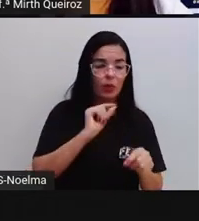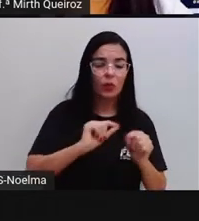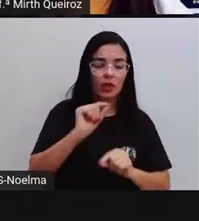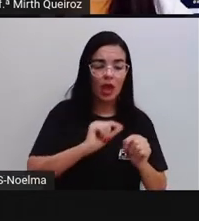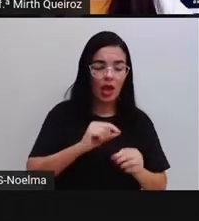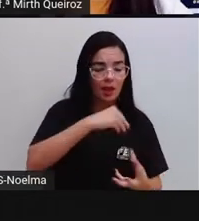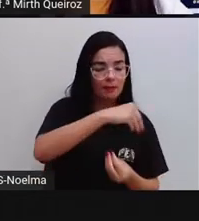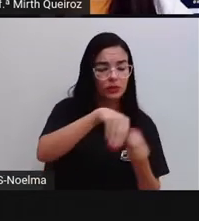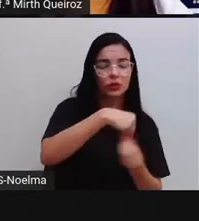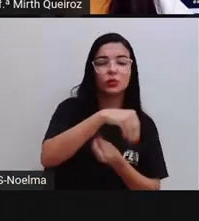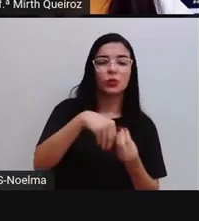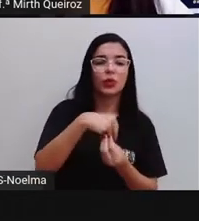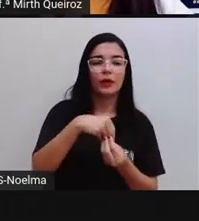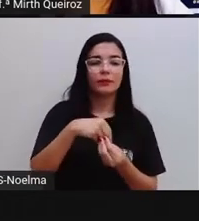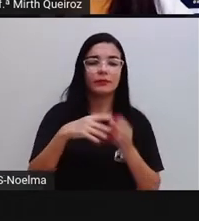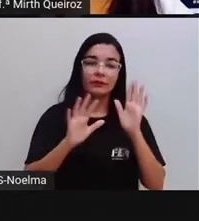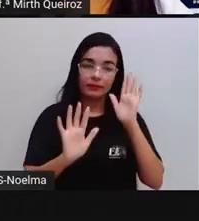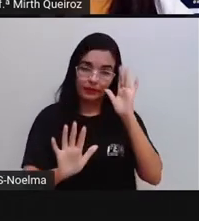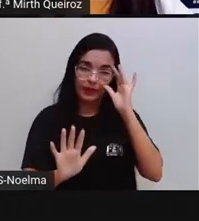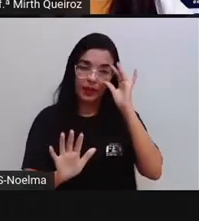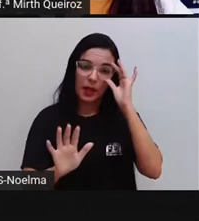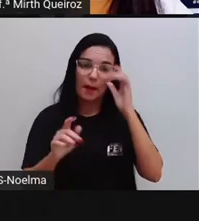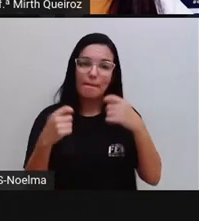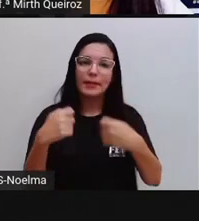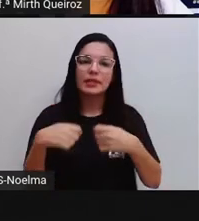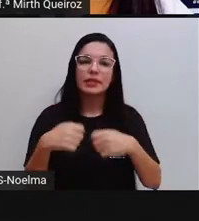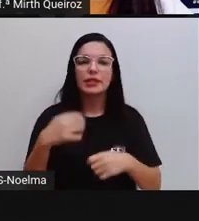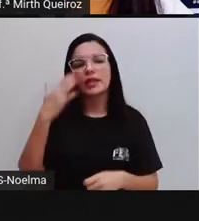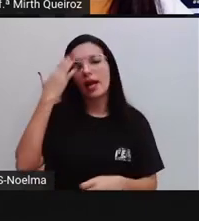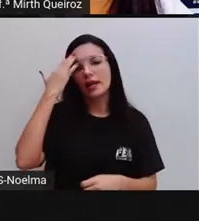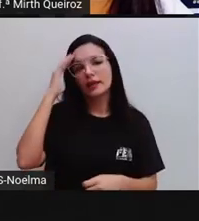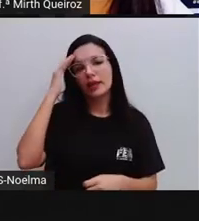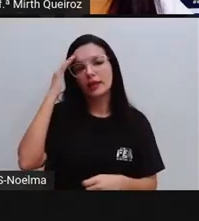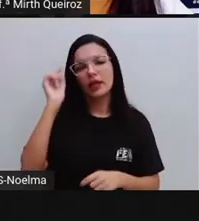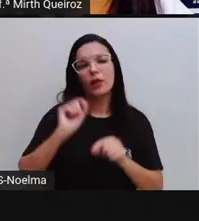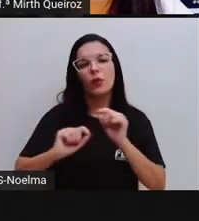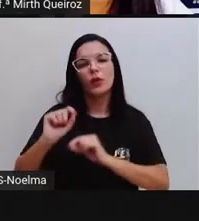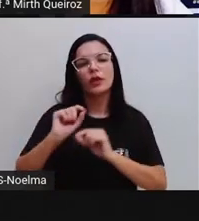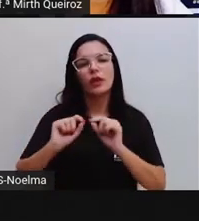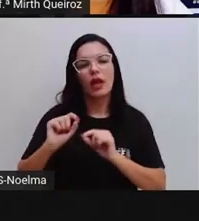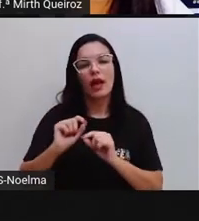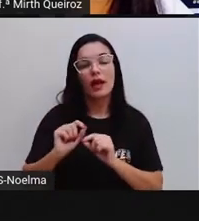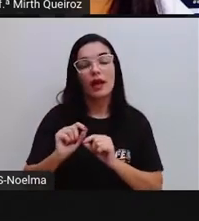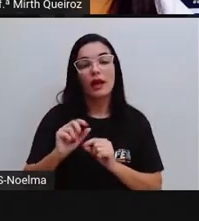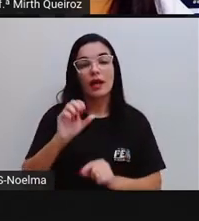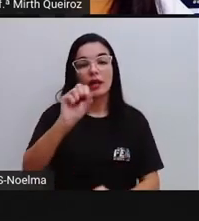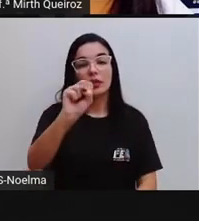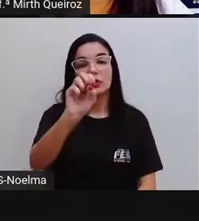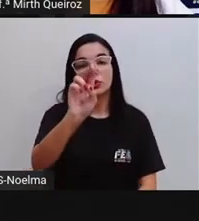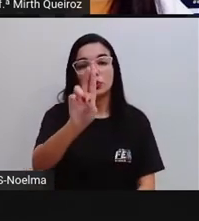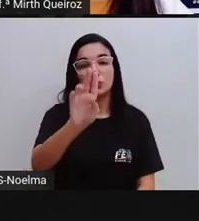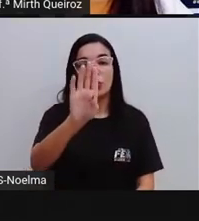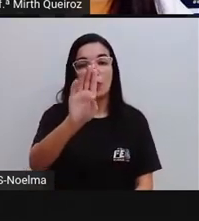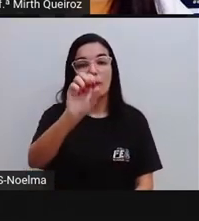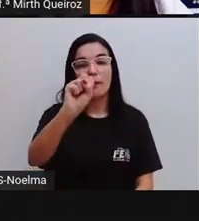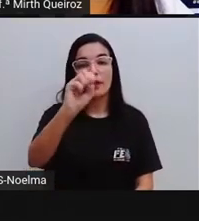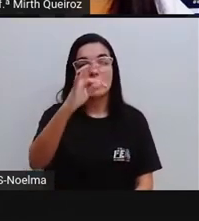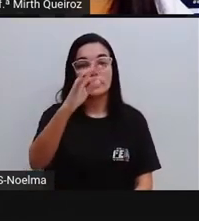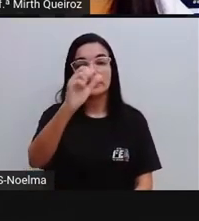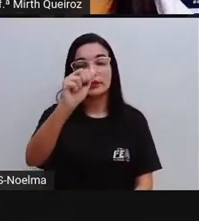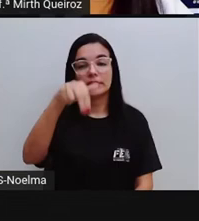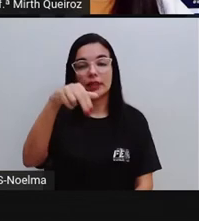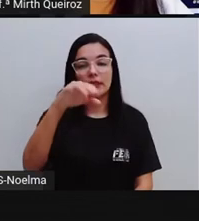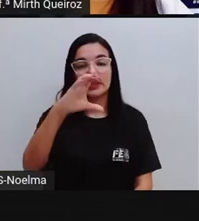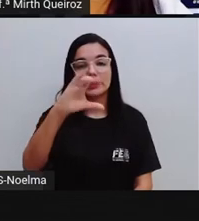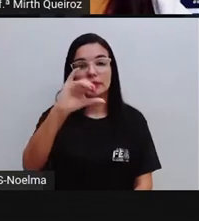precisa entender o que, que é uma substância. O que, que é uma substância? Quando